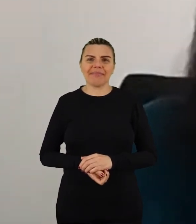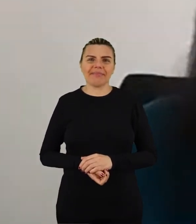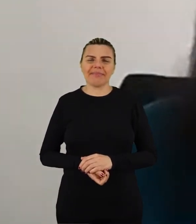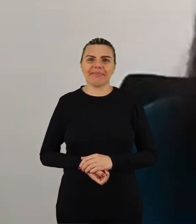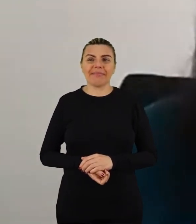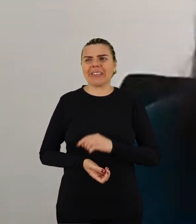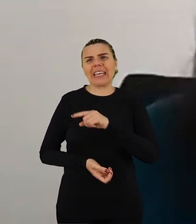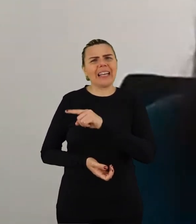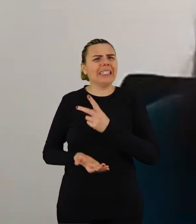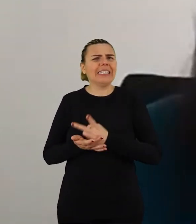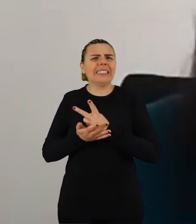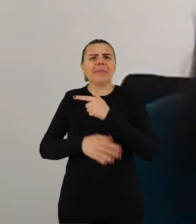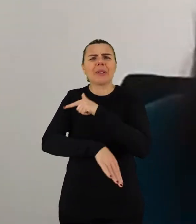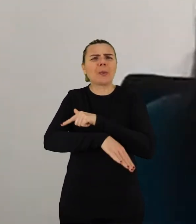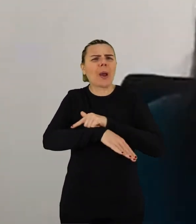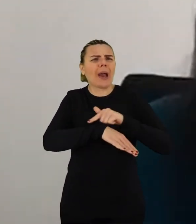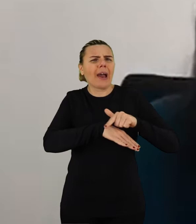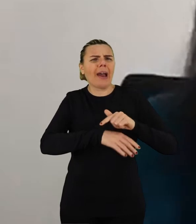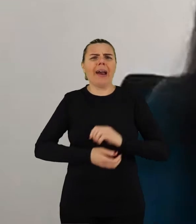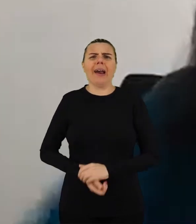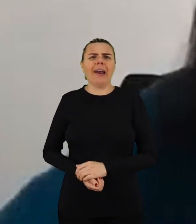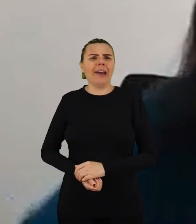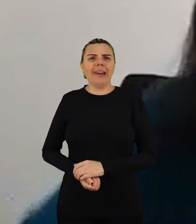o André era gentil, ele